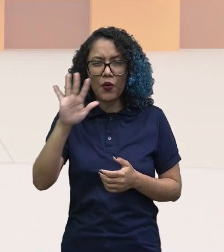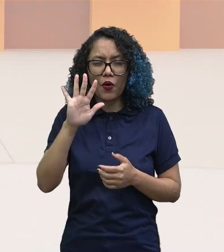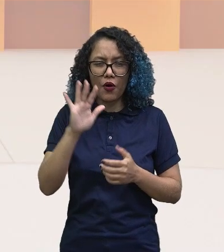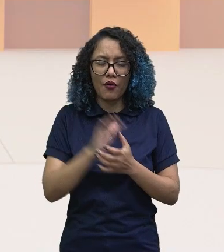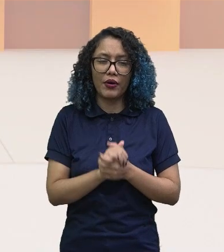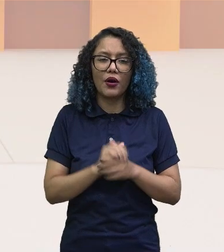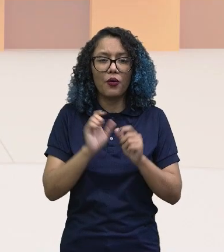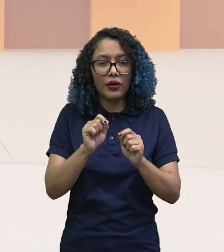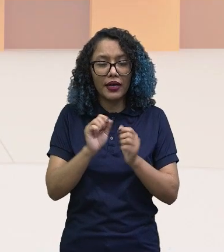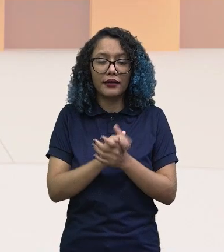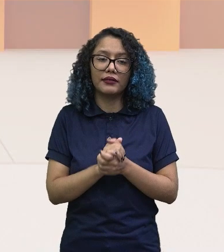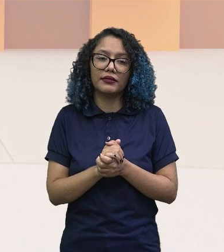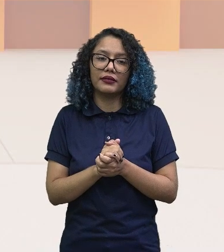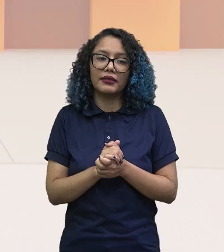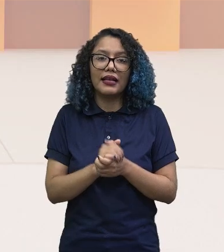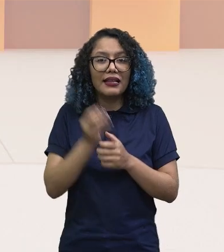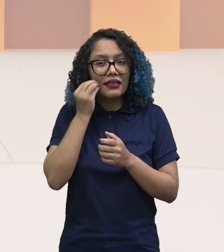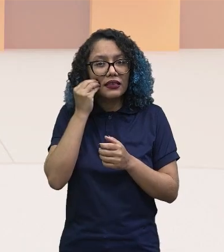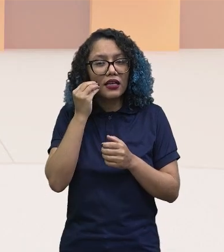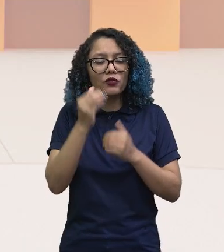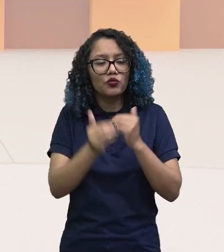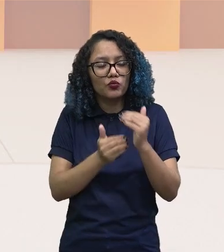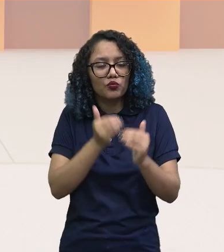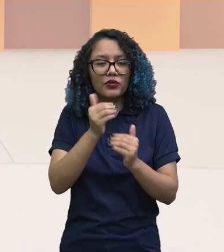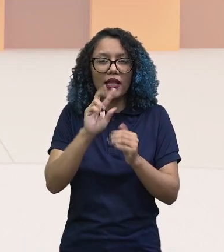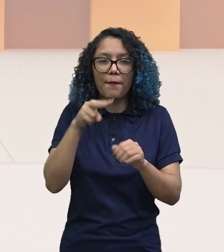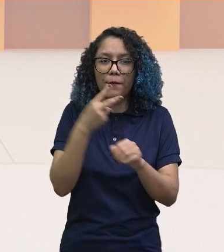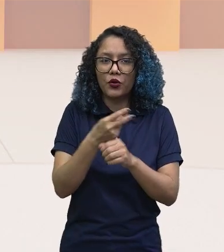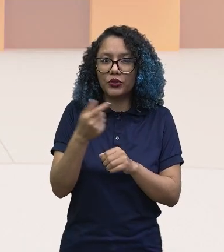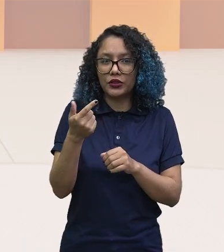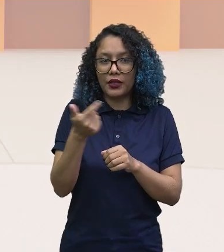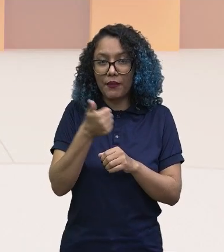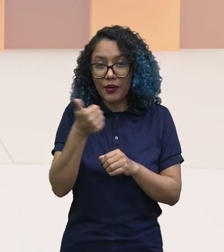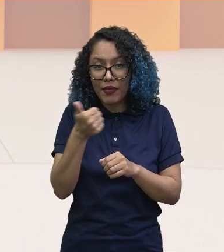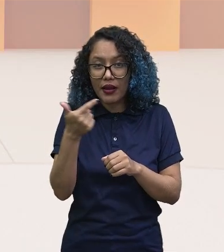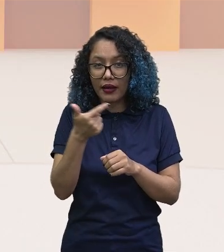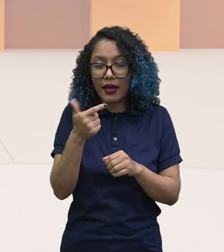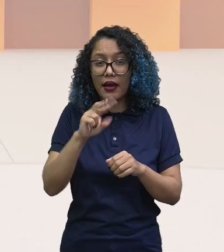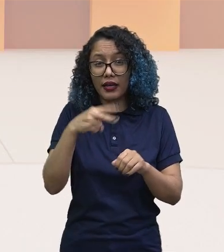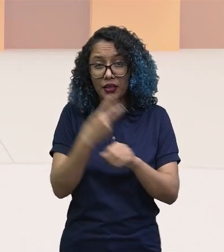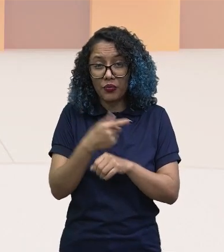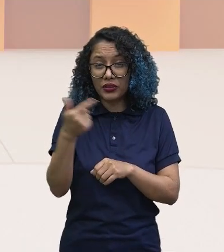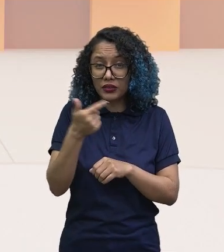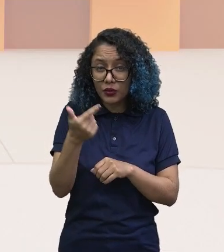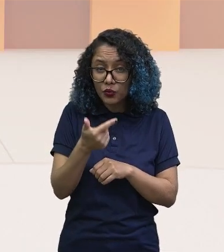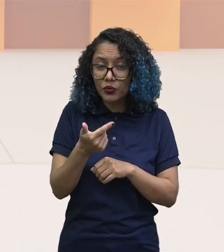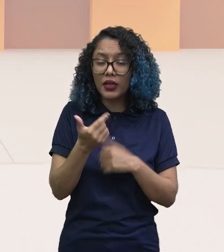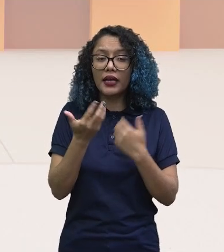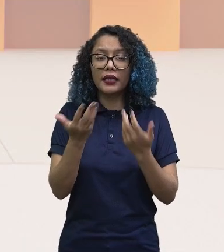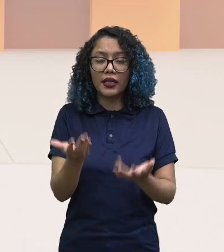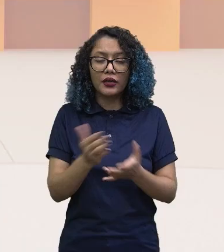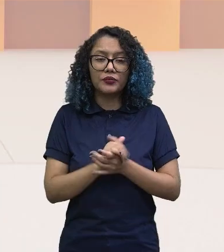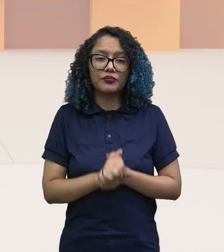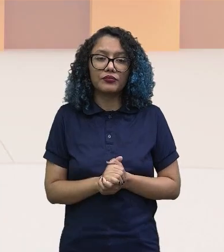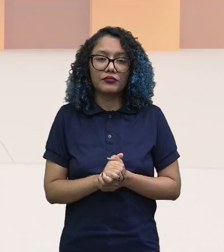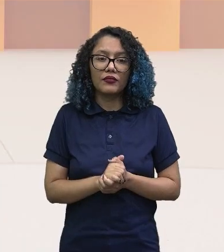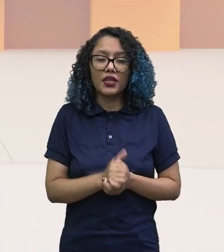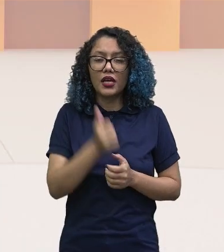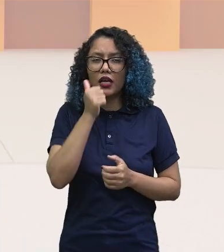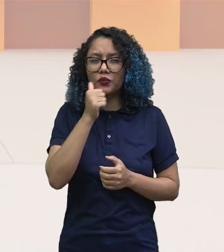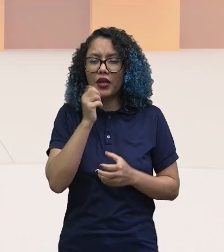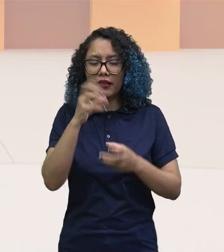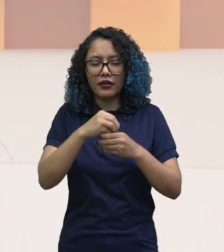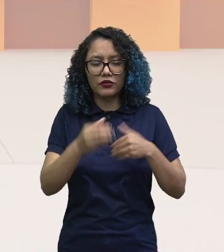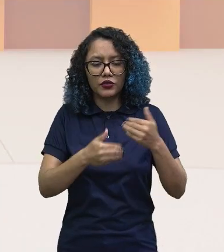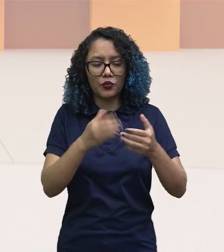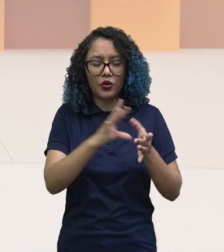se recuperando da Primeira Guerra Mundial. Logo depois vem a Segunda Guerra Mundial e as mulheres, nesse processo, com